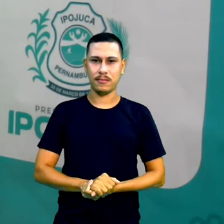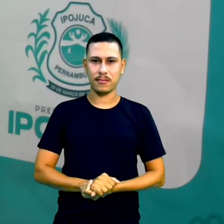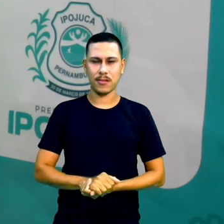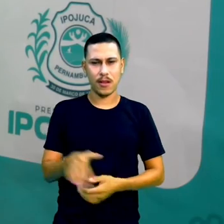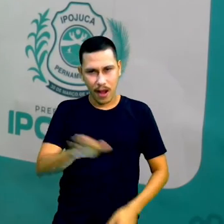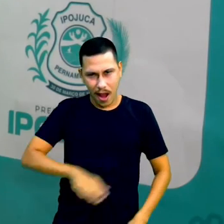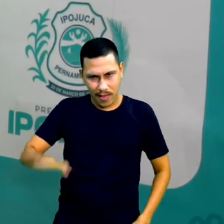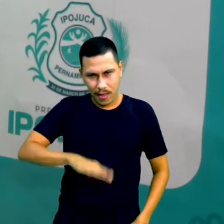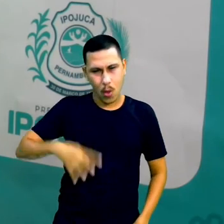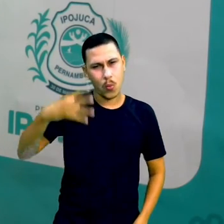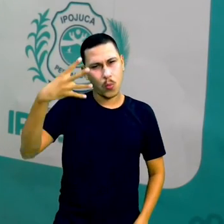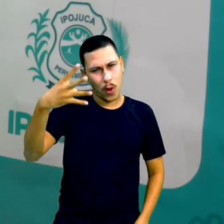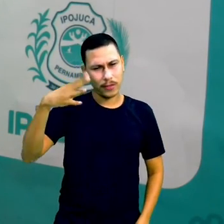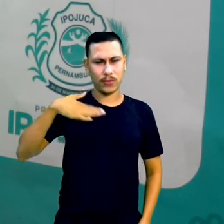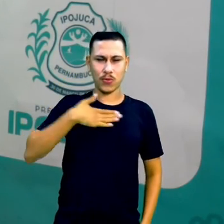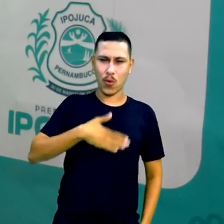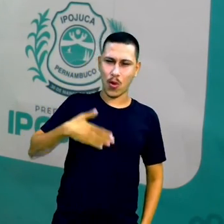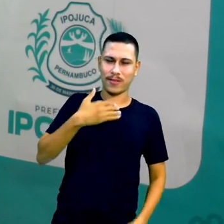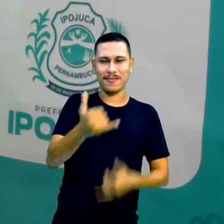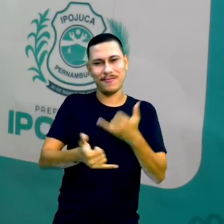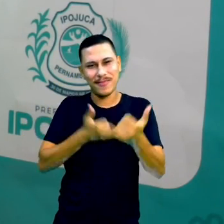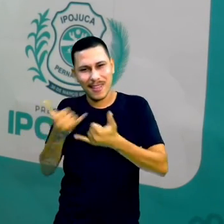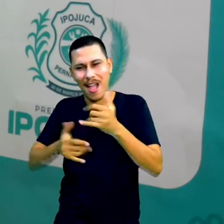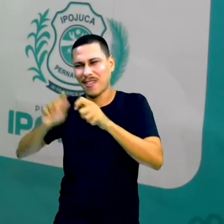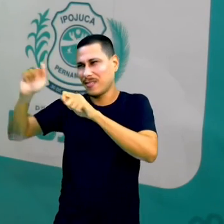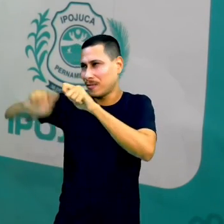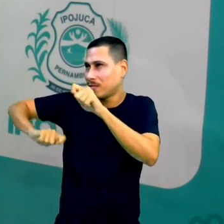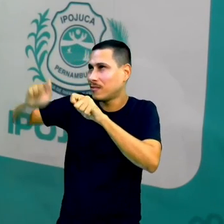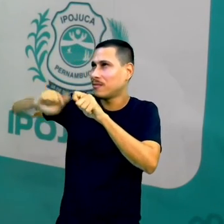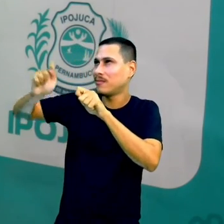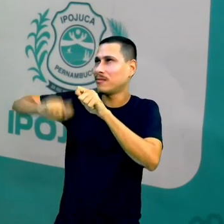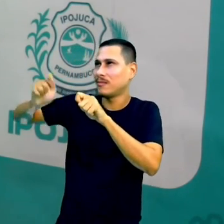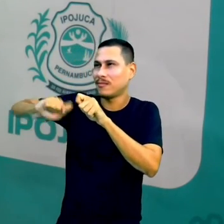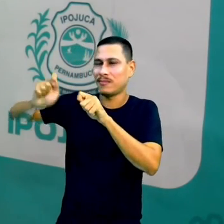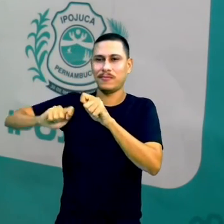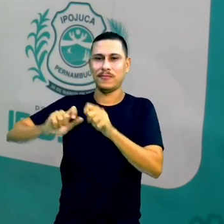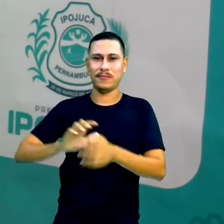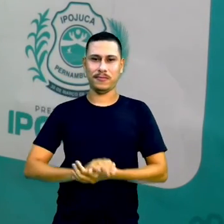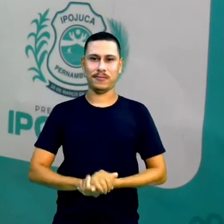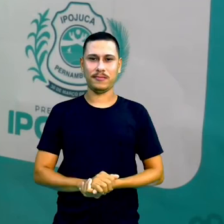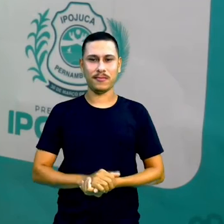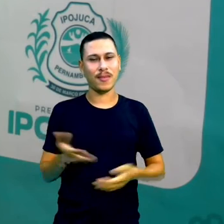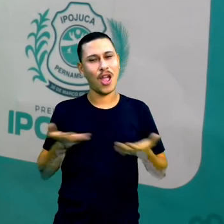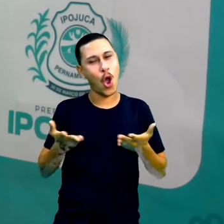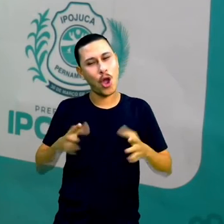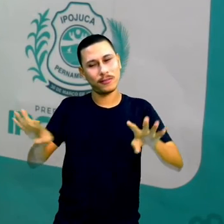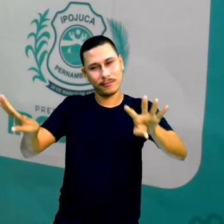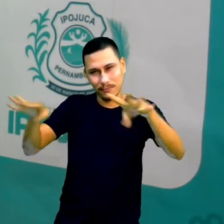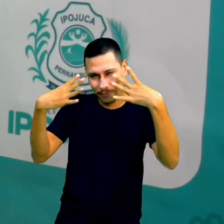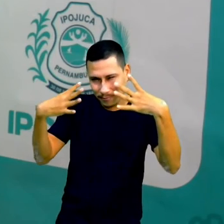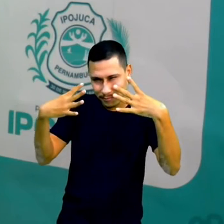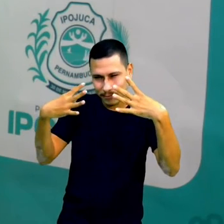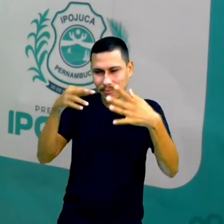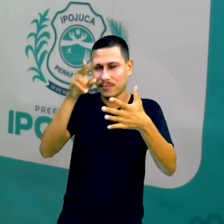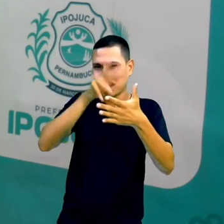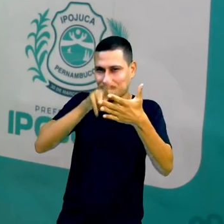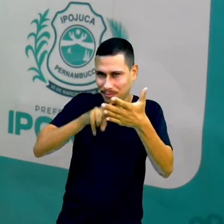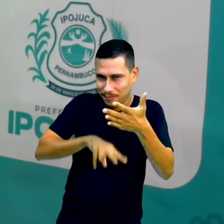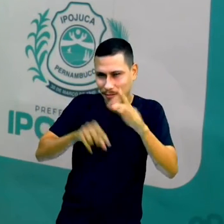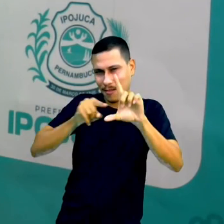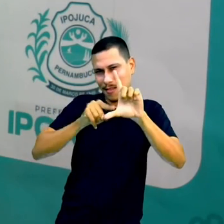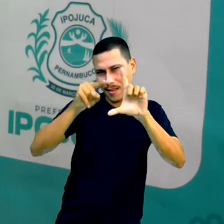4 crianças gostam de brincar de pipa. Agora, preste atenção aqui nessa leitura de